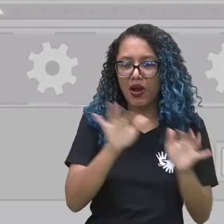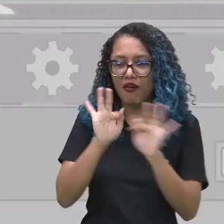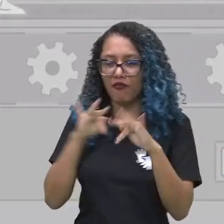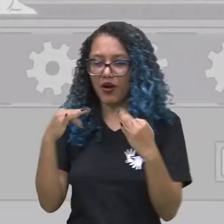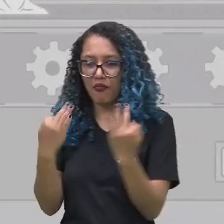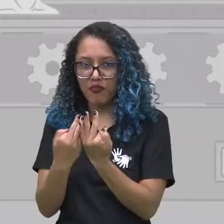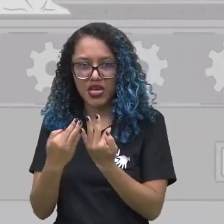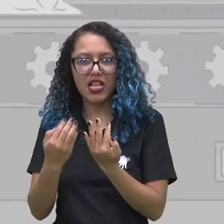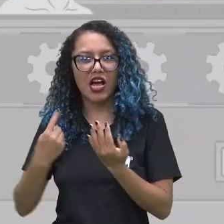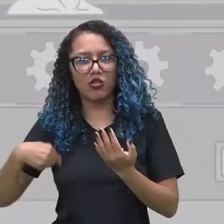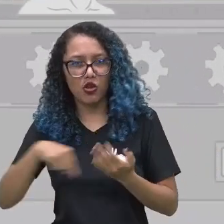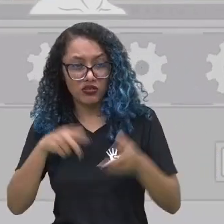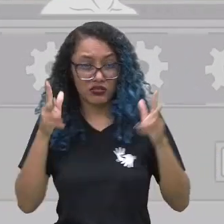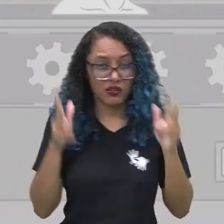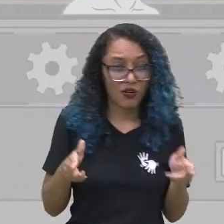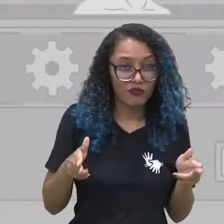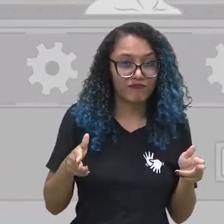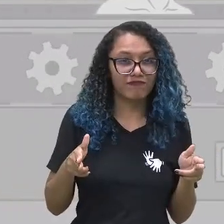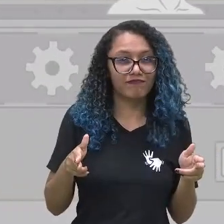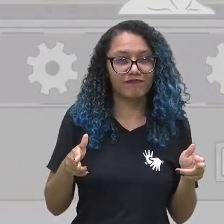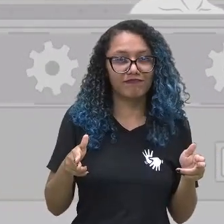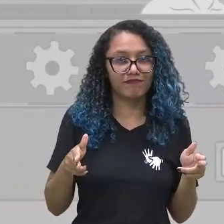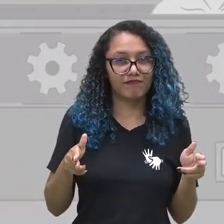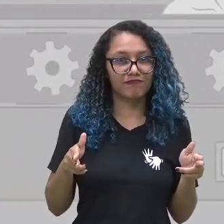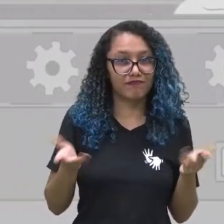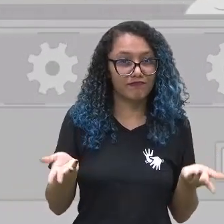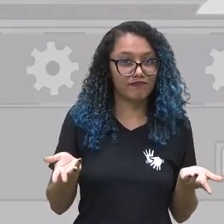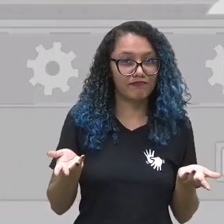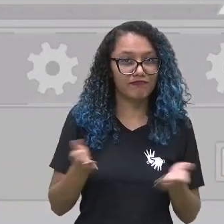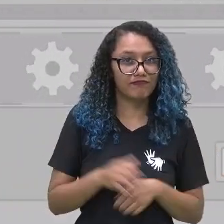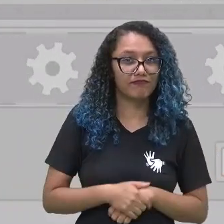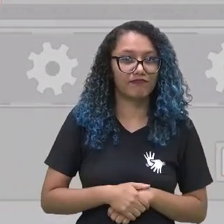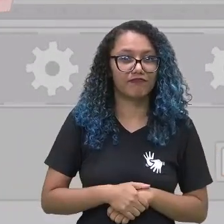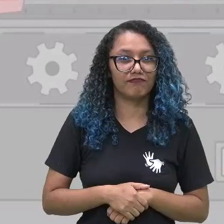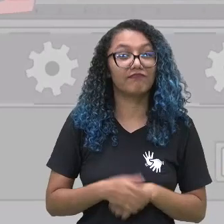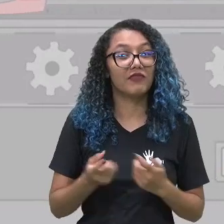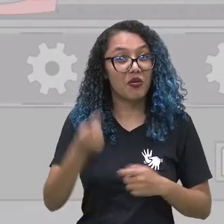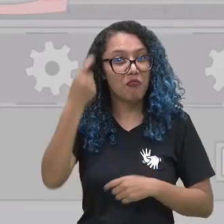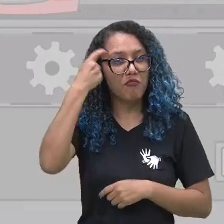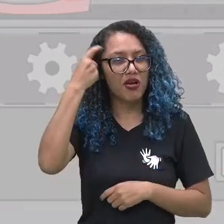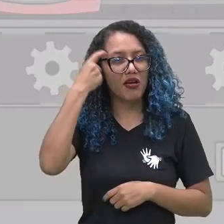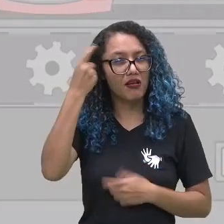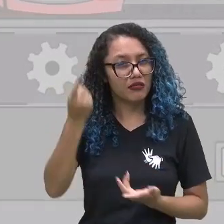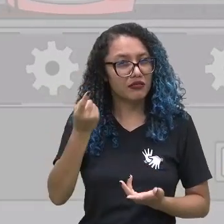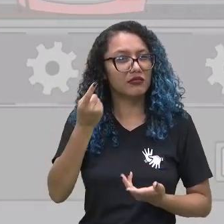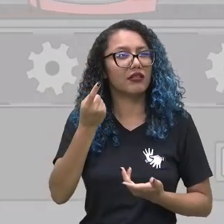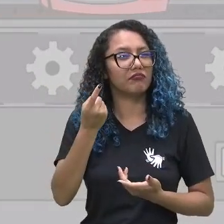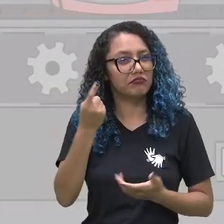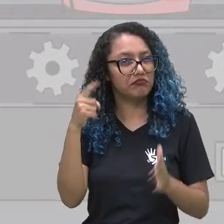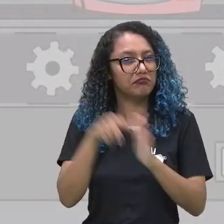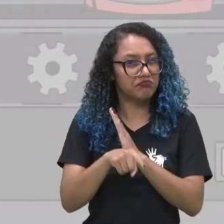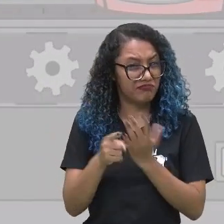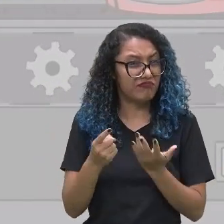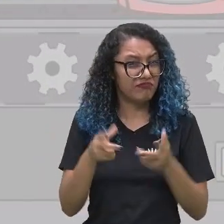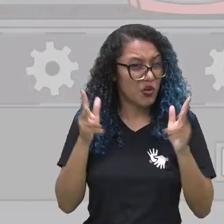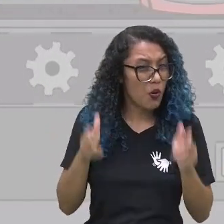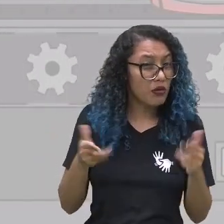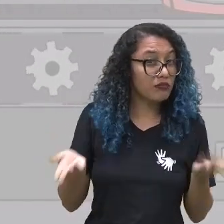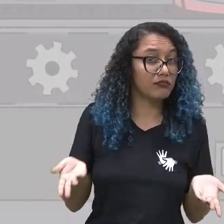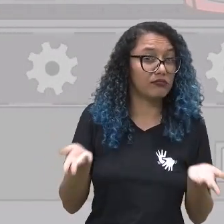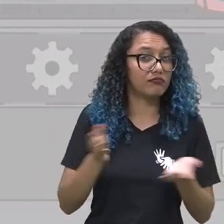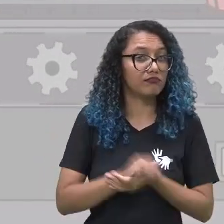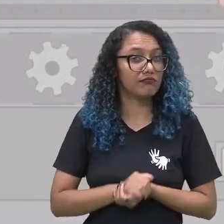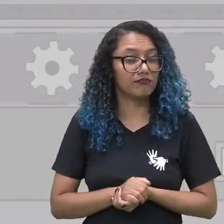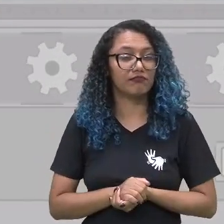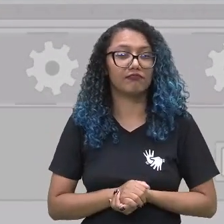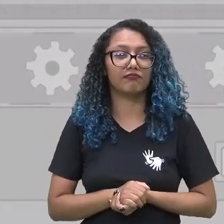cada um funciona dessa maneira. Aí ele vai questionar, né? Será que realmente funciona assim? Né? É